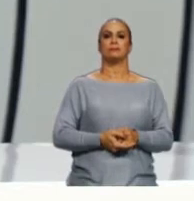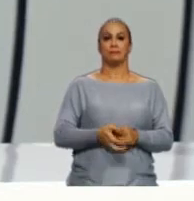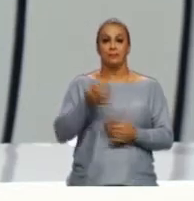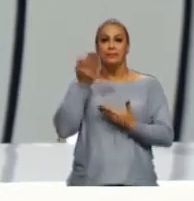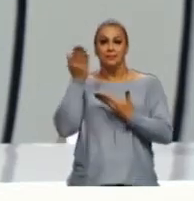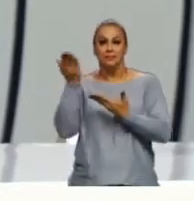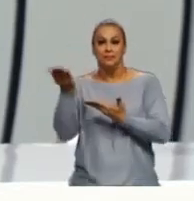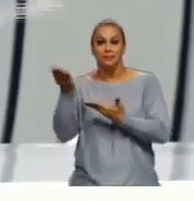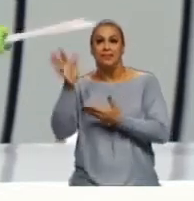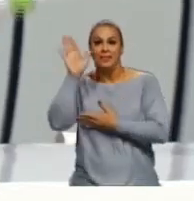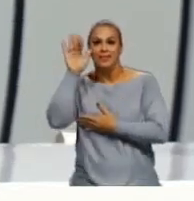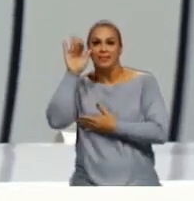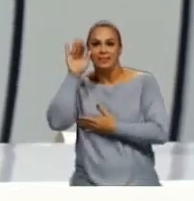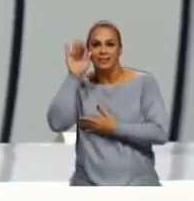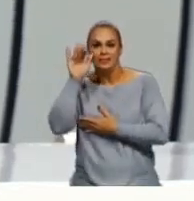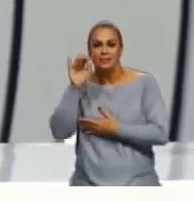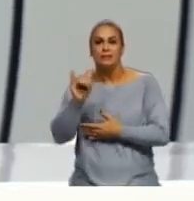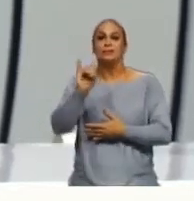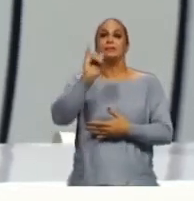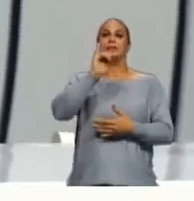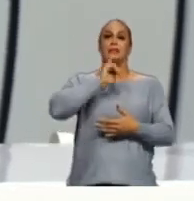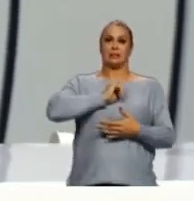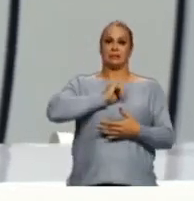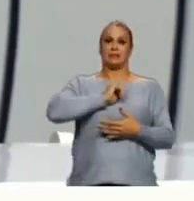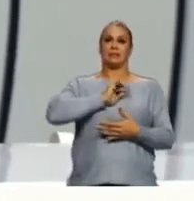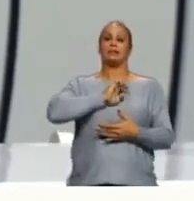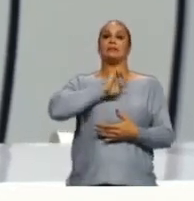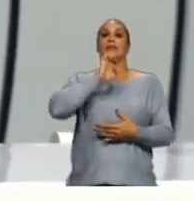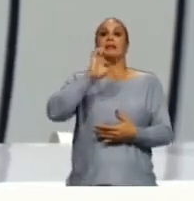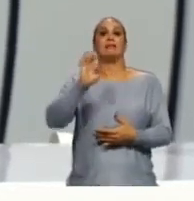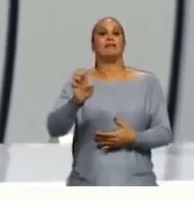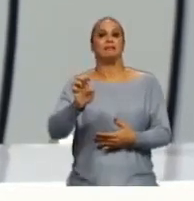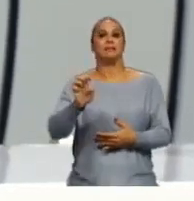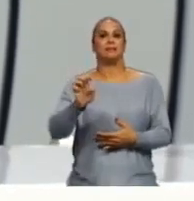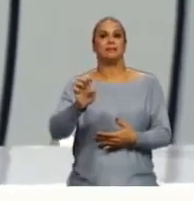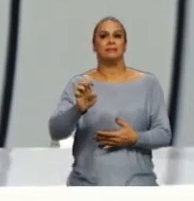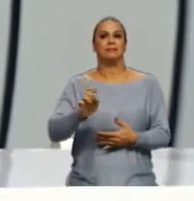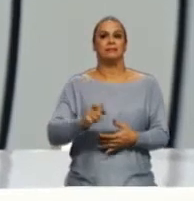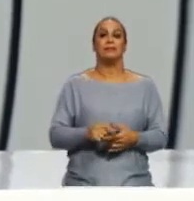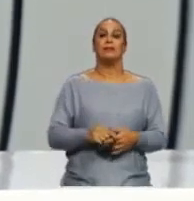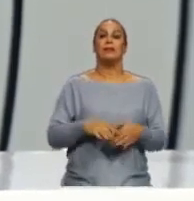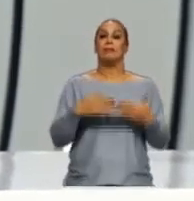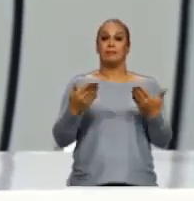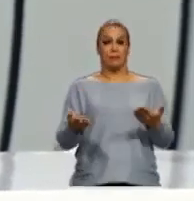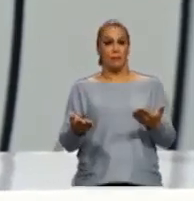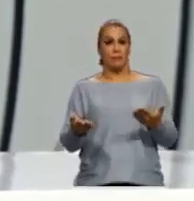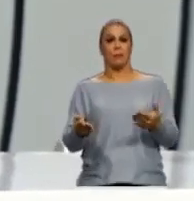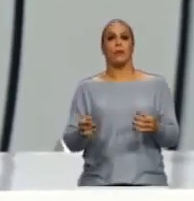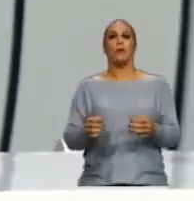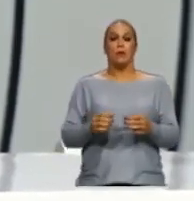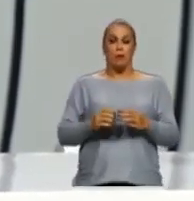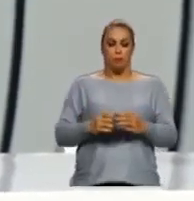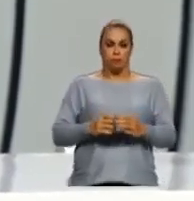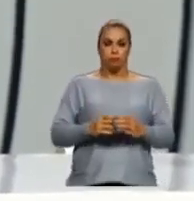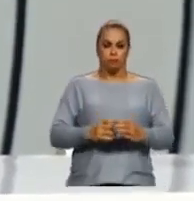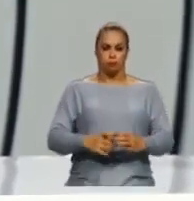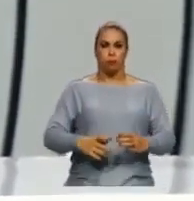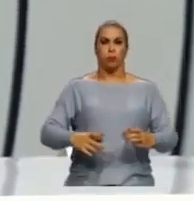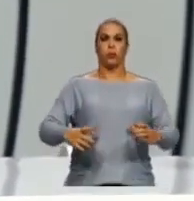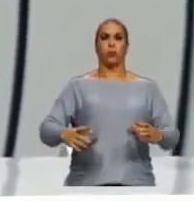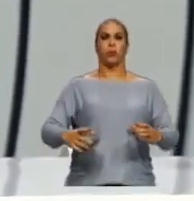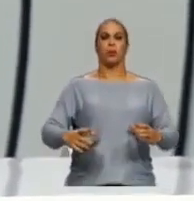Então, inspiração e expiração. Quando você viu que o diafragma ele distende, é